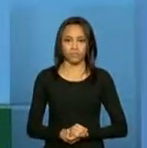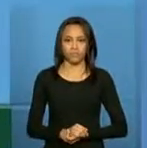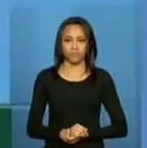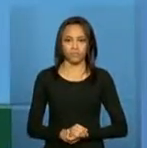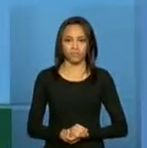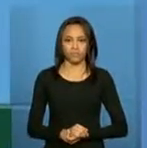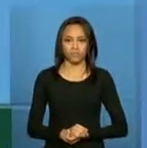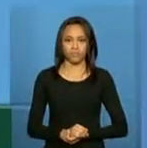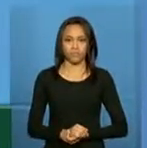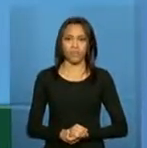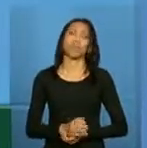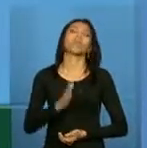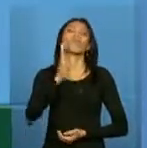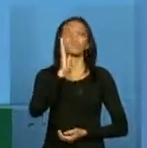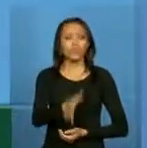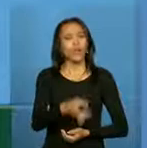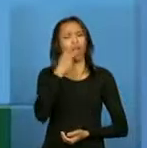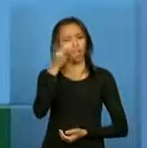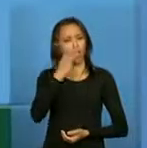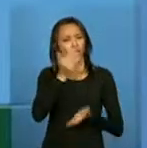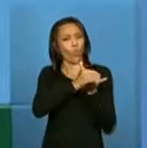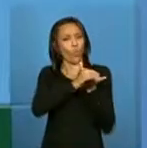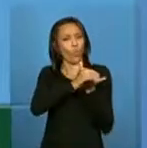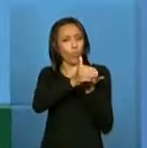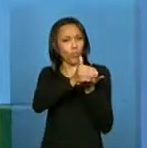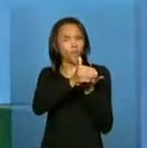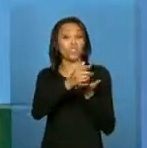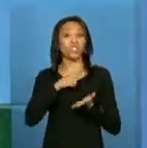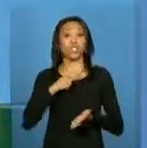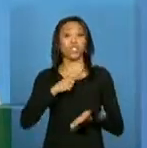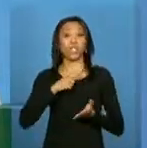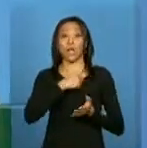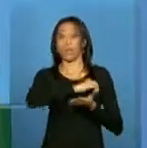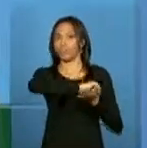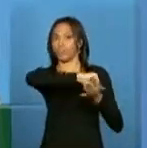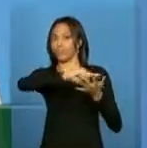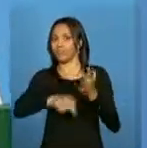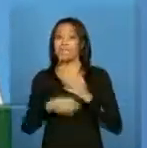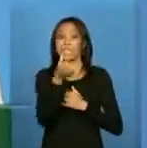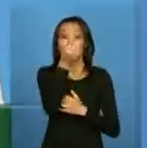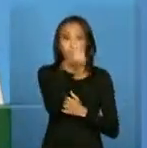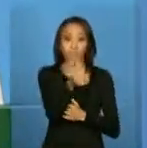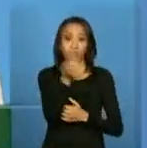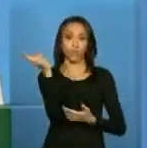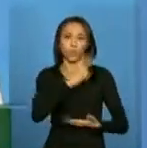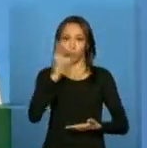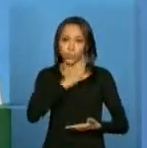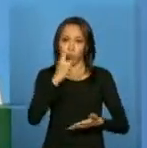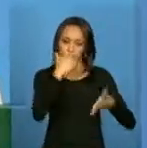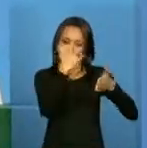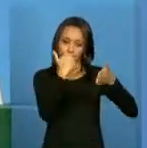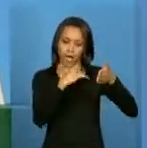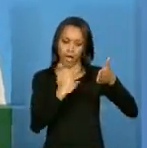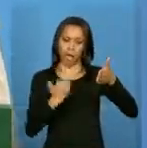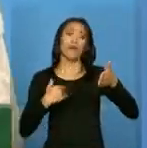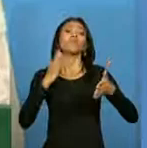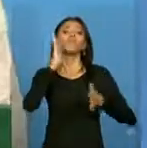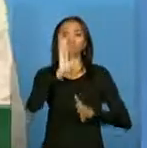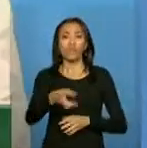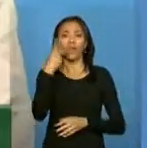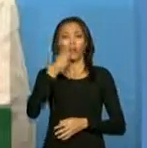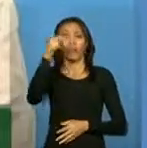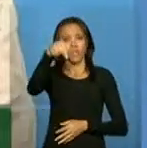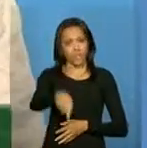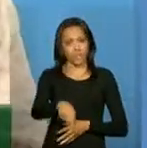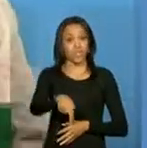emergencies. Como falei aqui no início, eu disse que haviam seis emergências ou questões de emergência. E eu mencionei, muitas